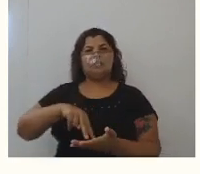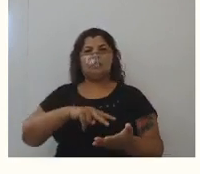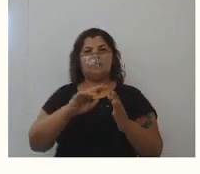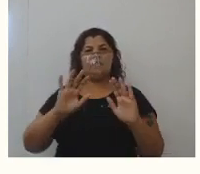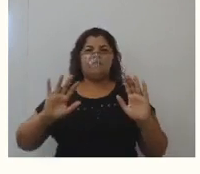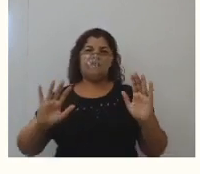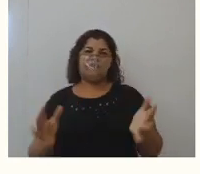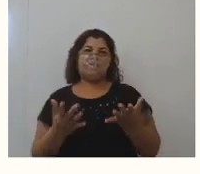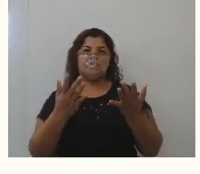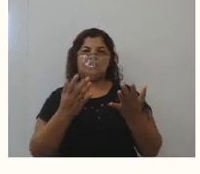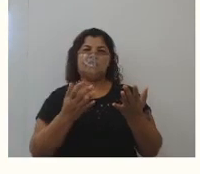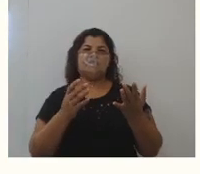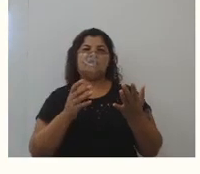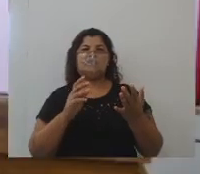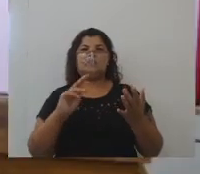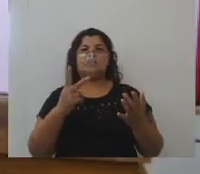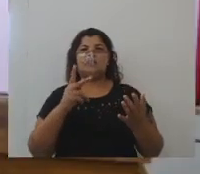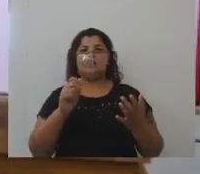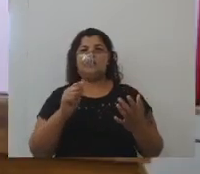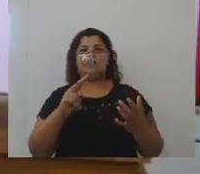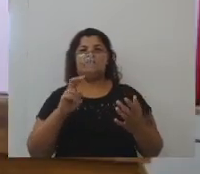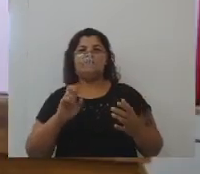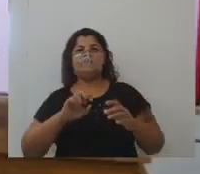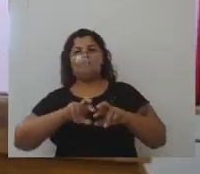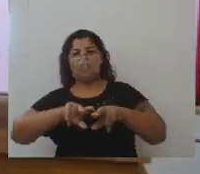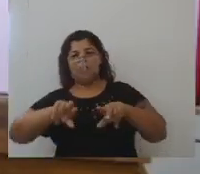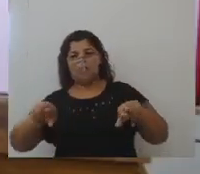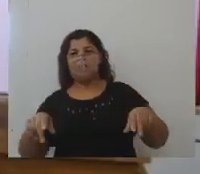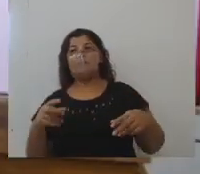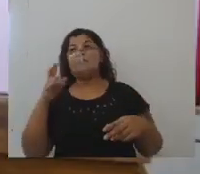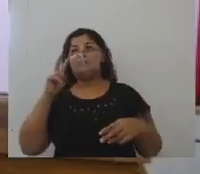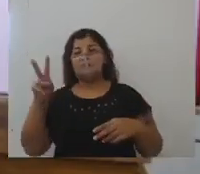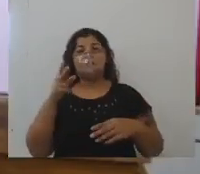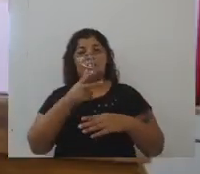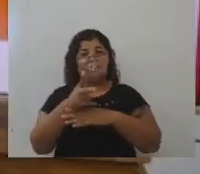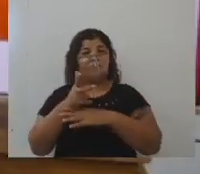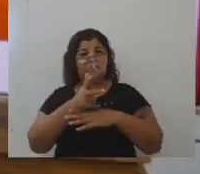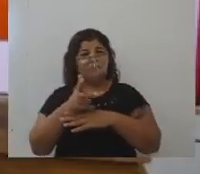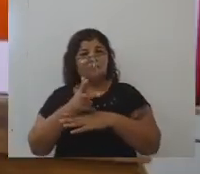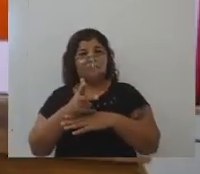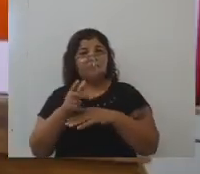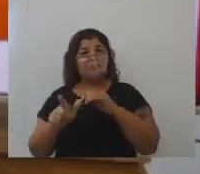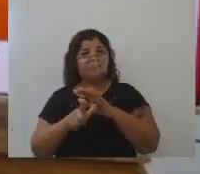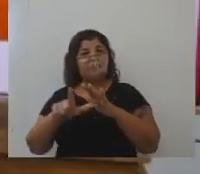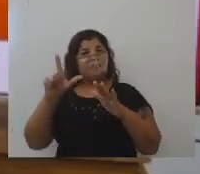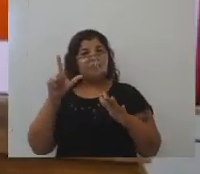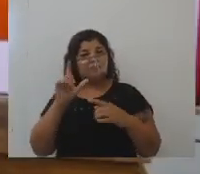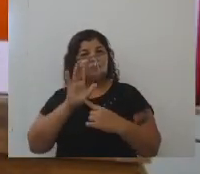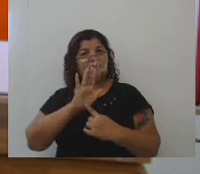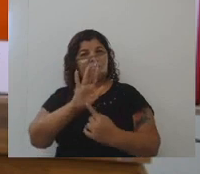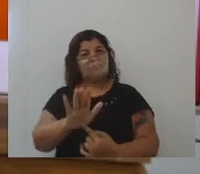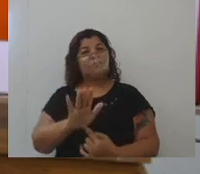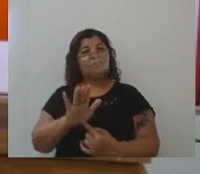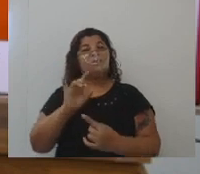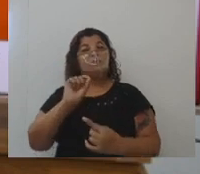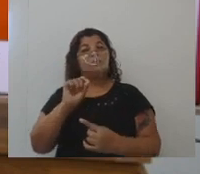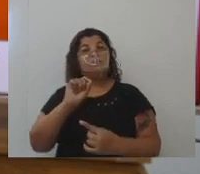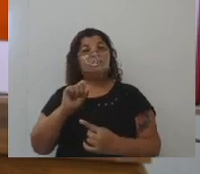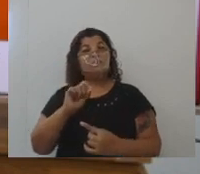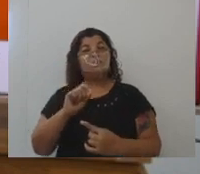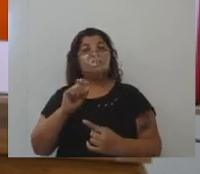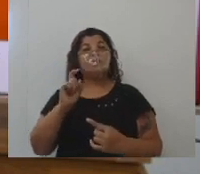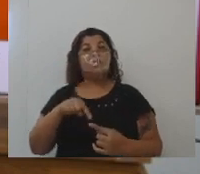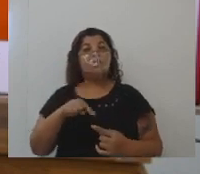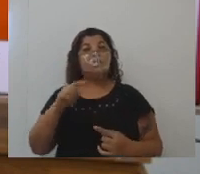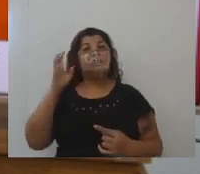festa Heavy Baile. Vocês viram o vídeo, gente? Vocês viram o vídeo? O que a gente estava falando? A gente estava falando sobre sonhos.